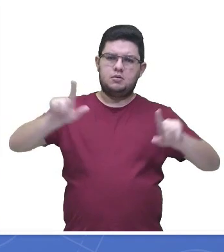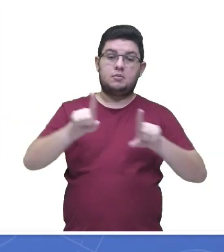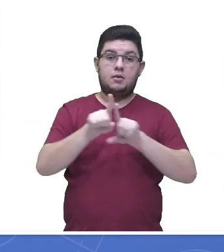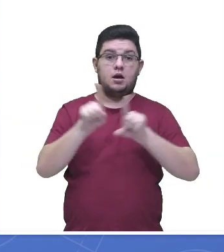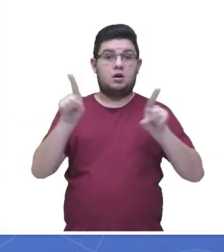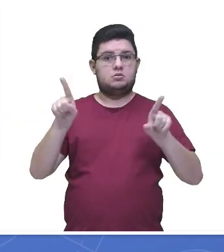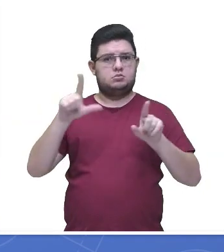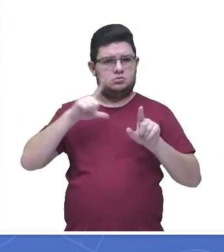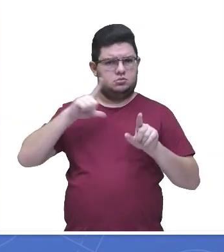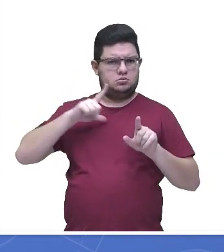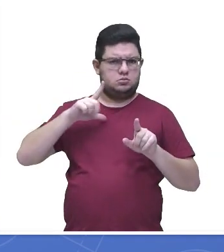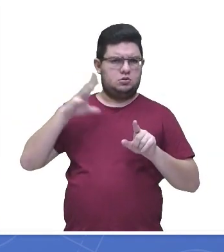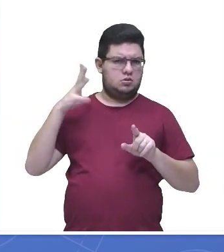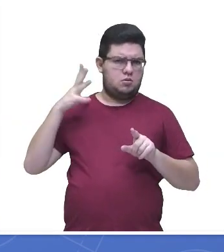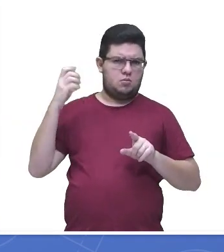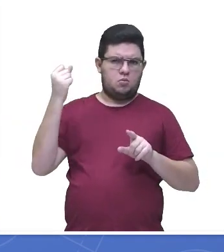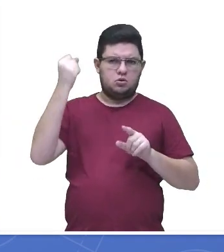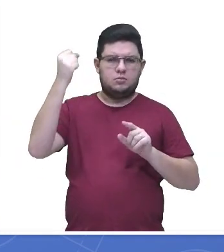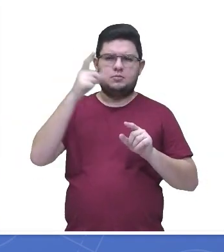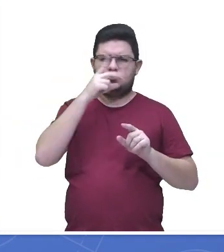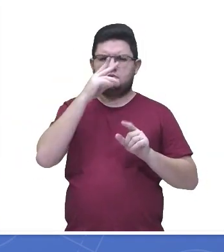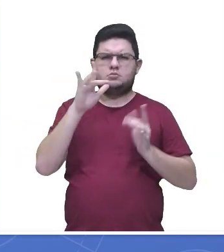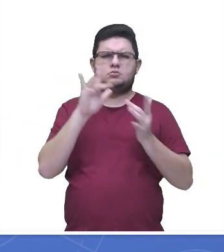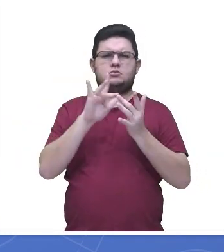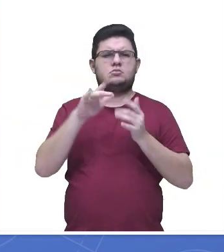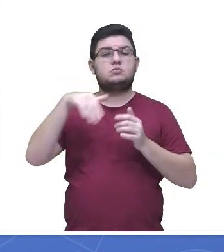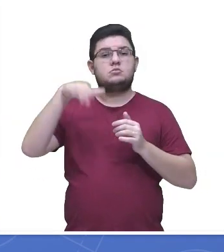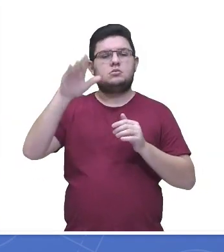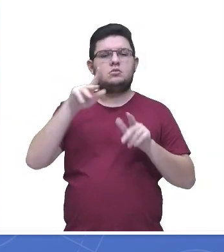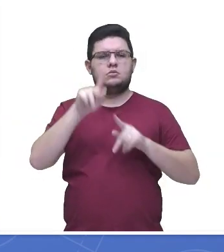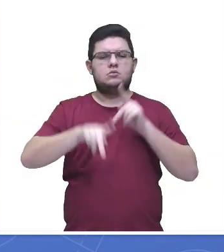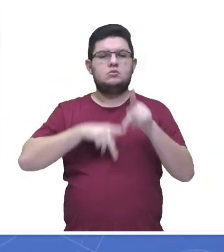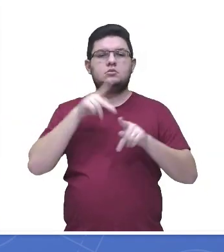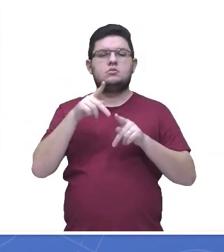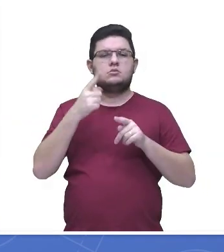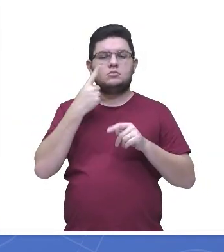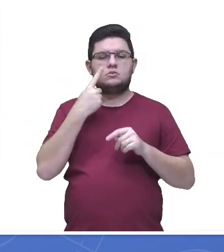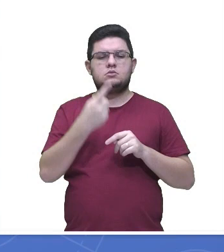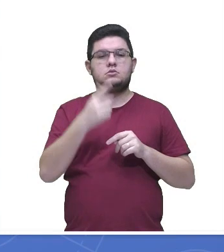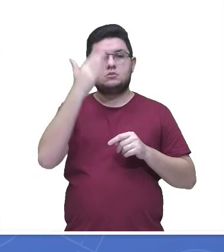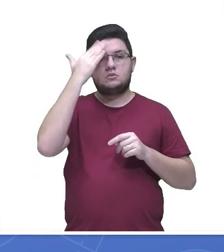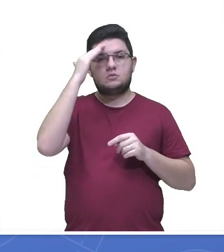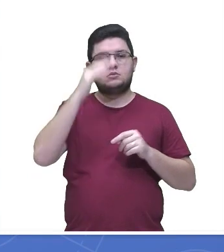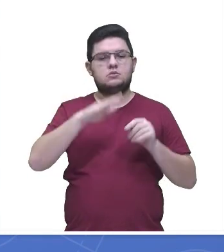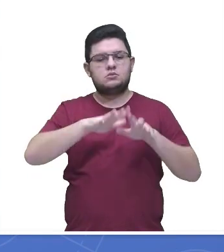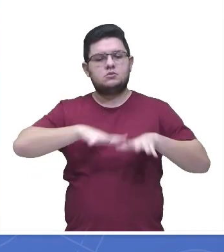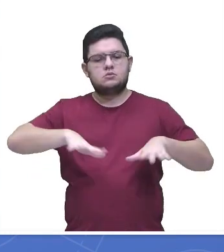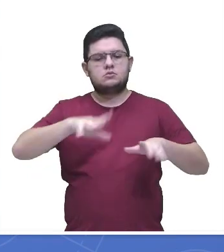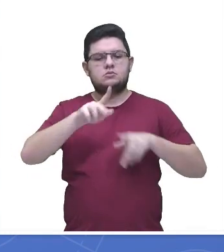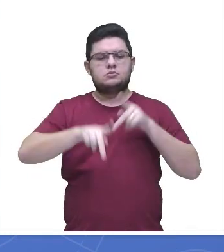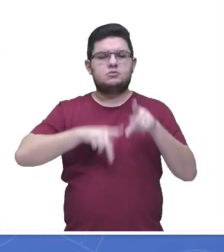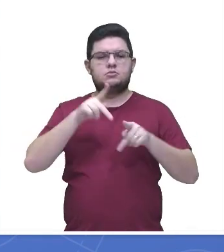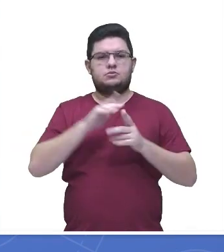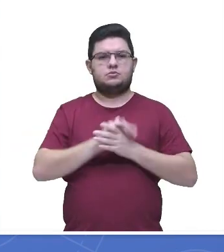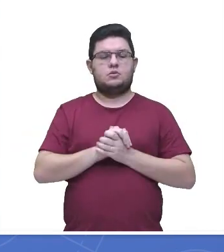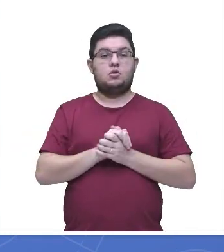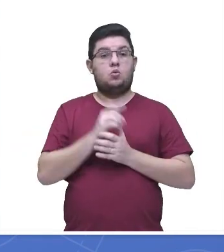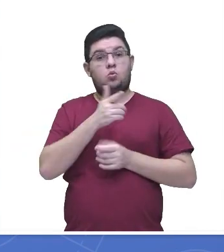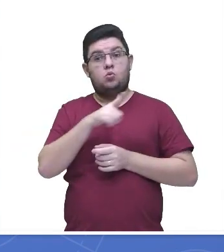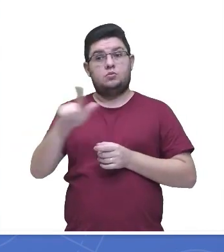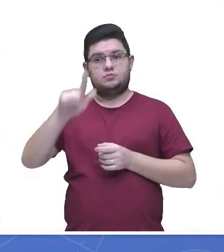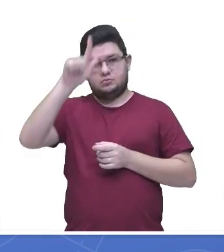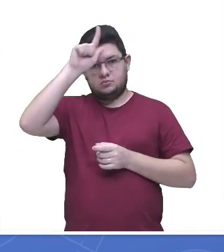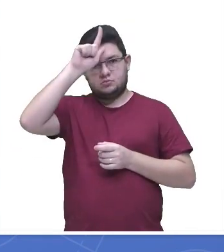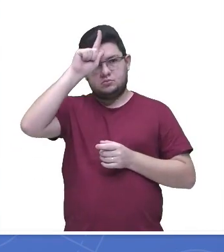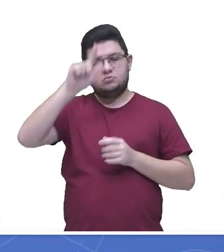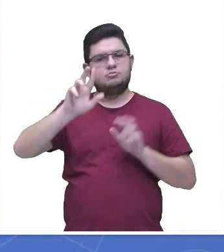próximo do povo, né? Ele tentava entender o povo. Os egípcios não, era soberano. Eles